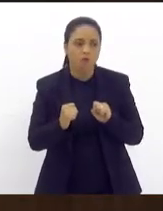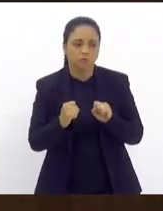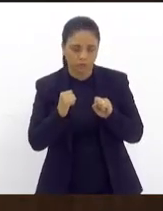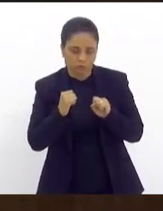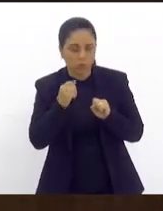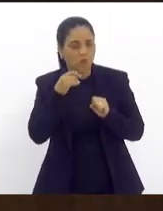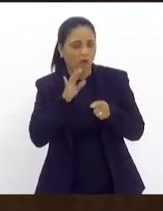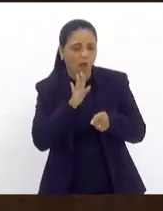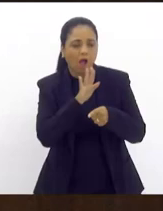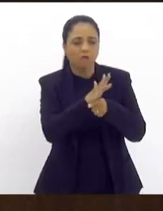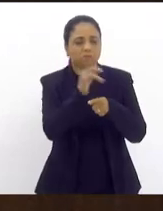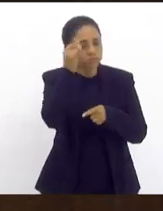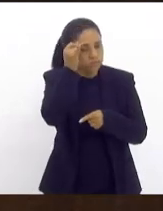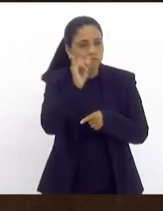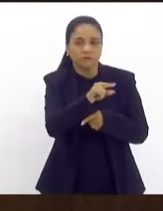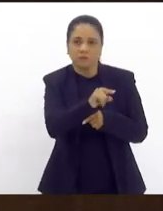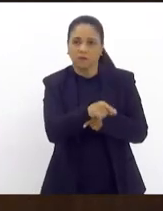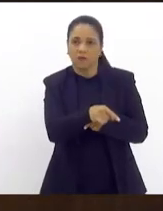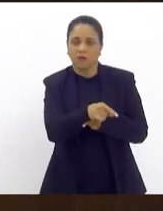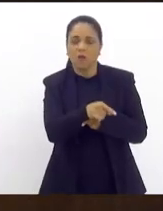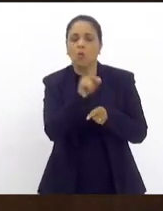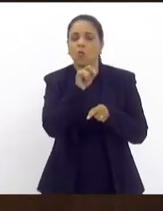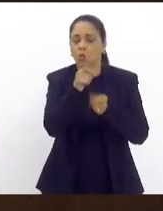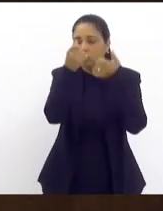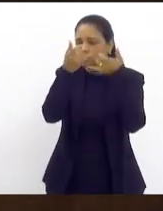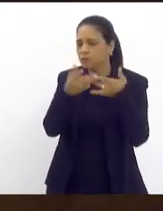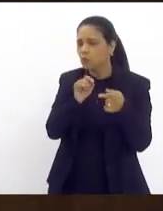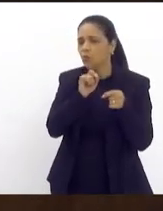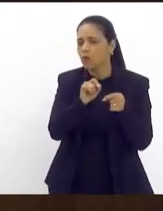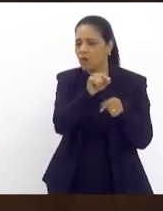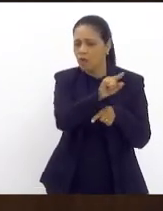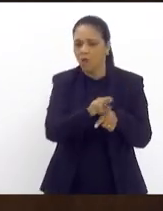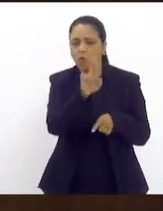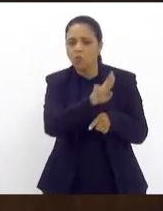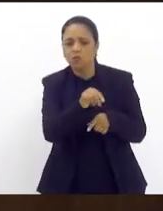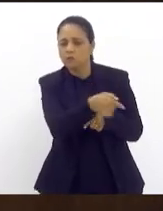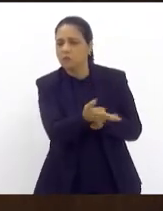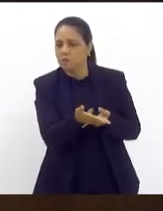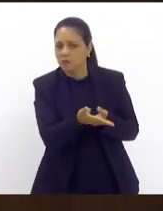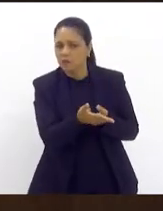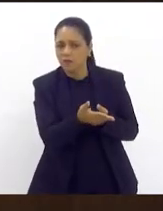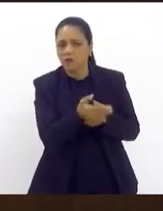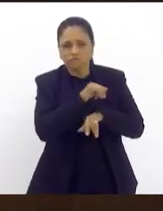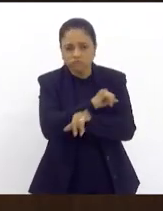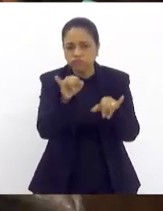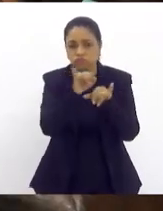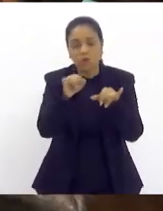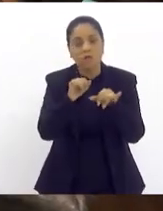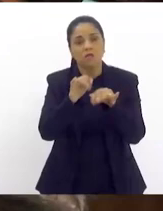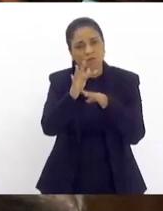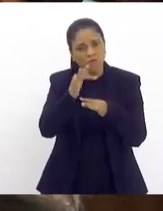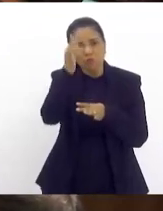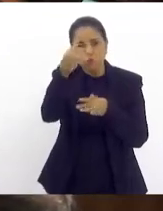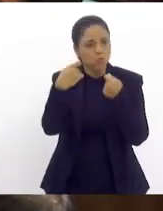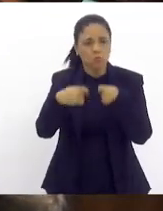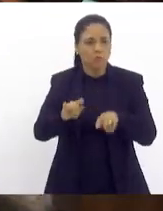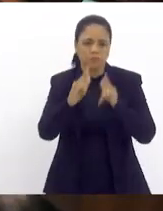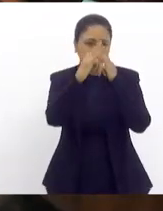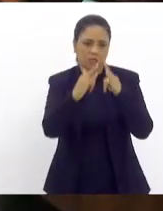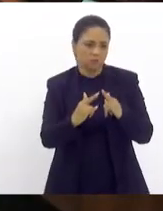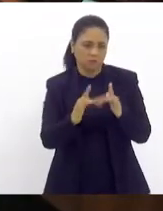reforçando dizendo para que que serve divulgando e querendo que um dia a gente não precise mais de tendas Violeta